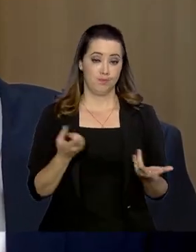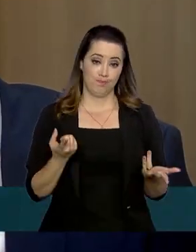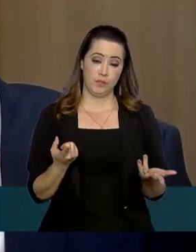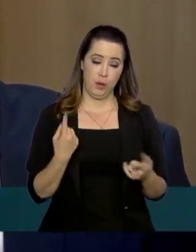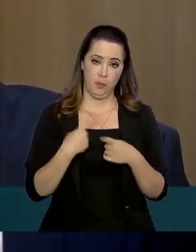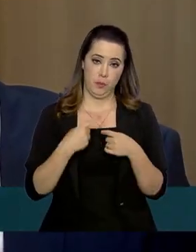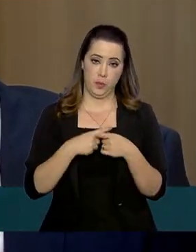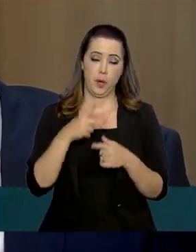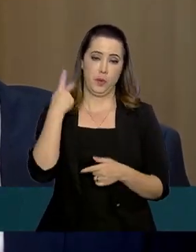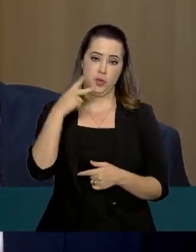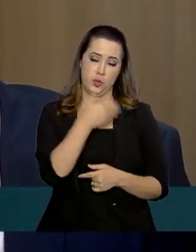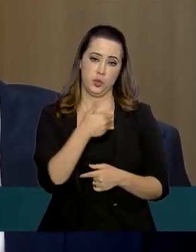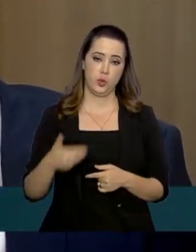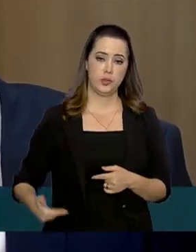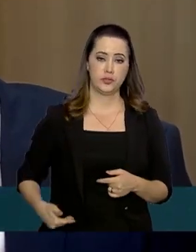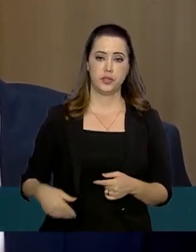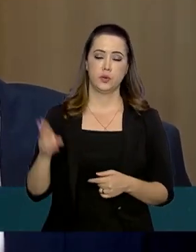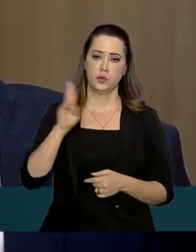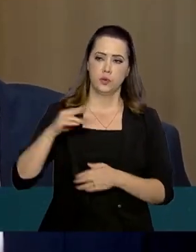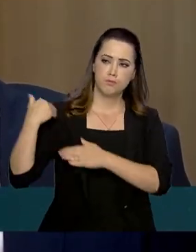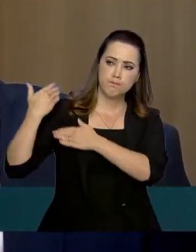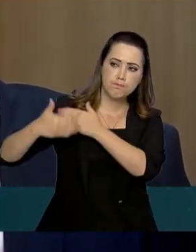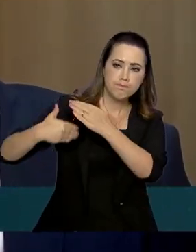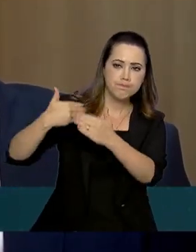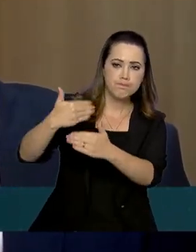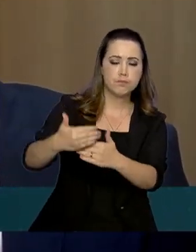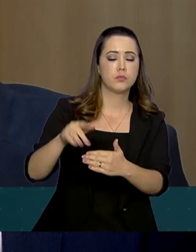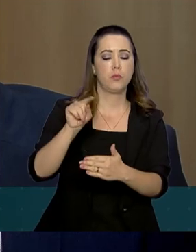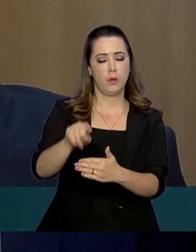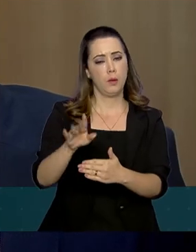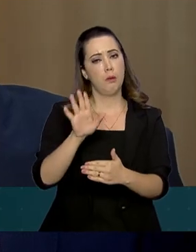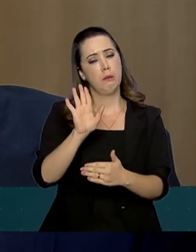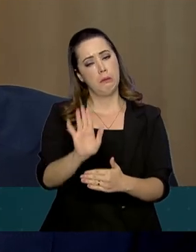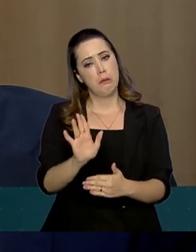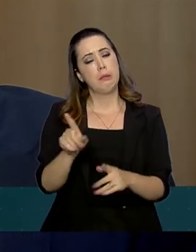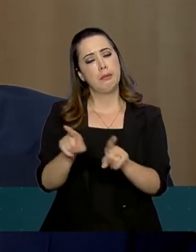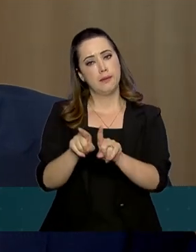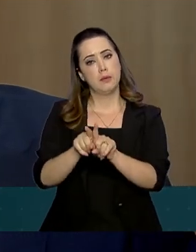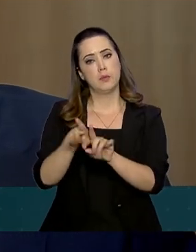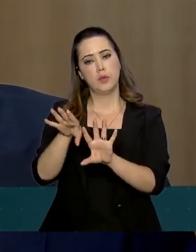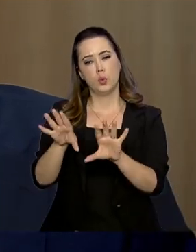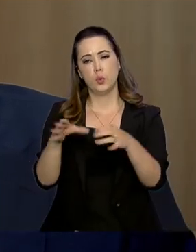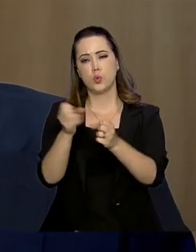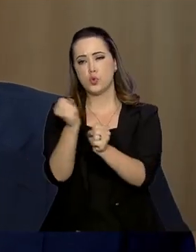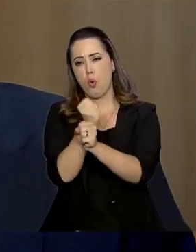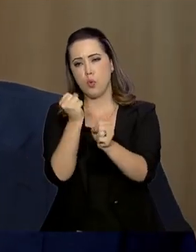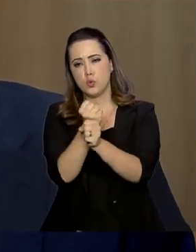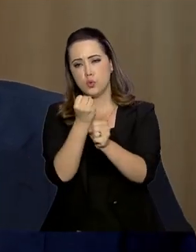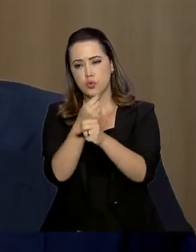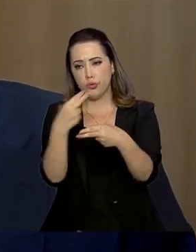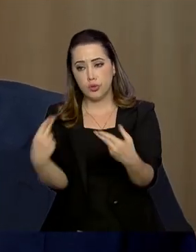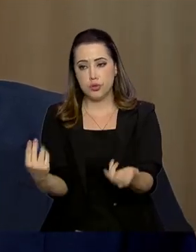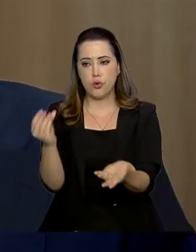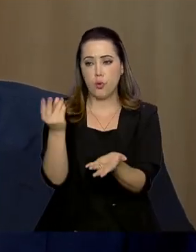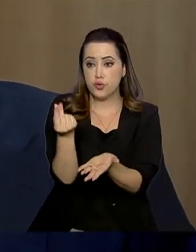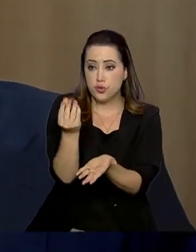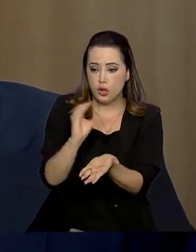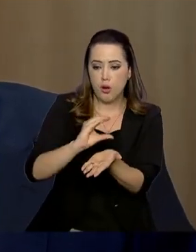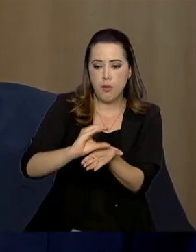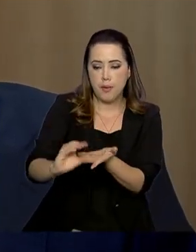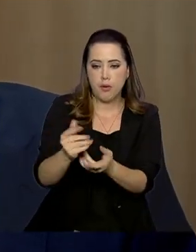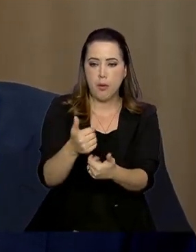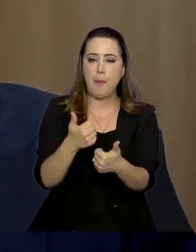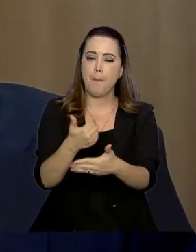política pública que vem sendo adotada ao longo dos últimos anos, tanto na parte de infraestrutura, de investimentos para melhorar a